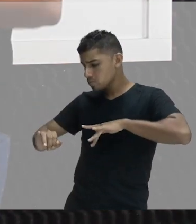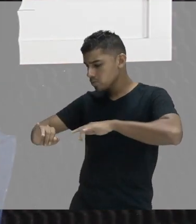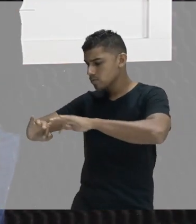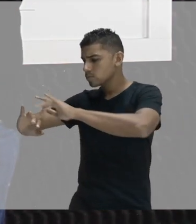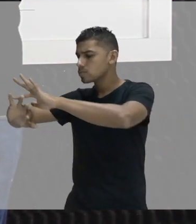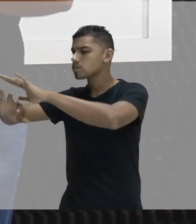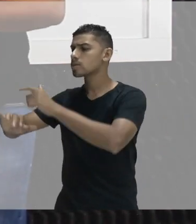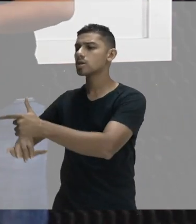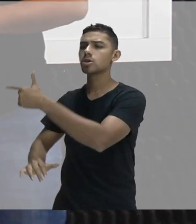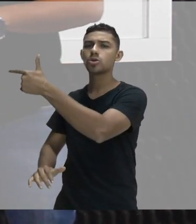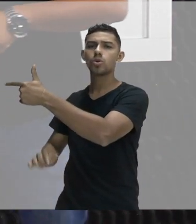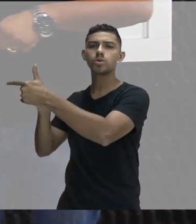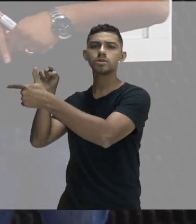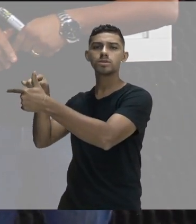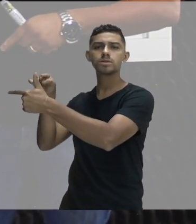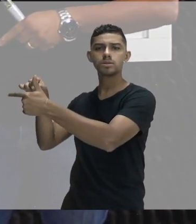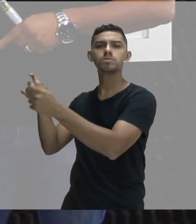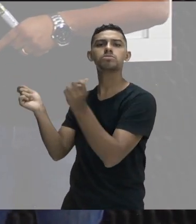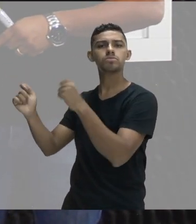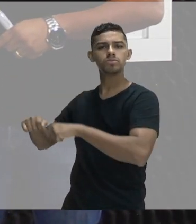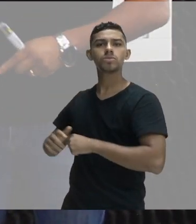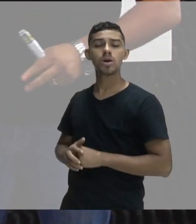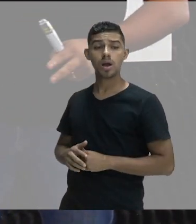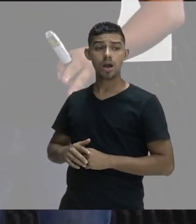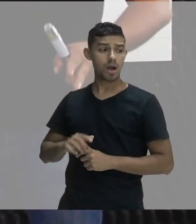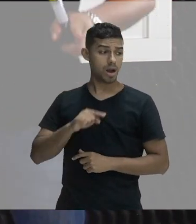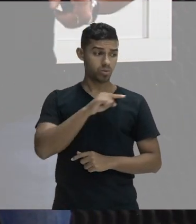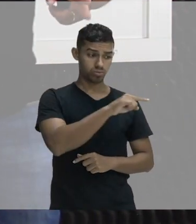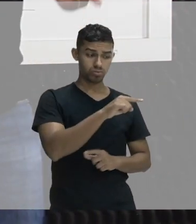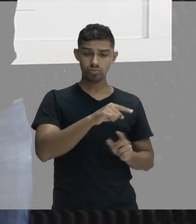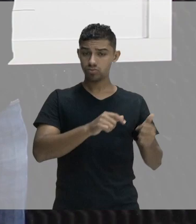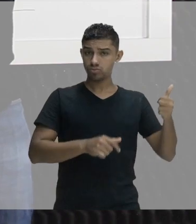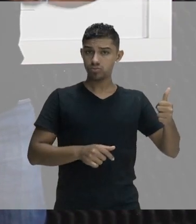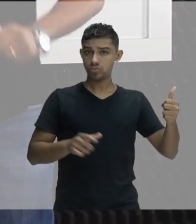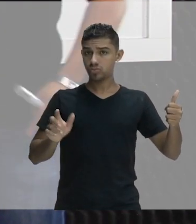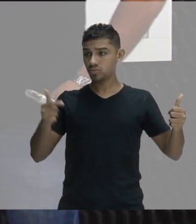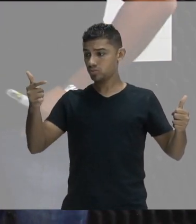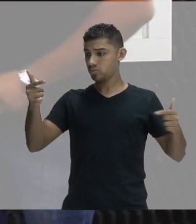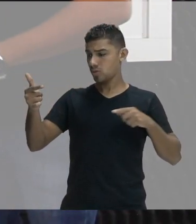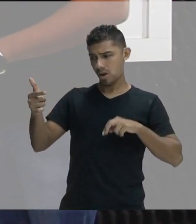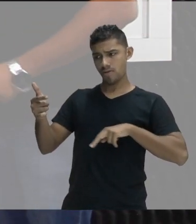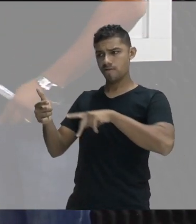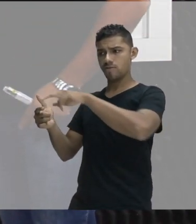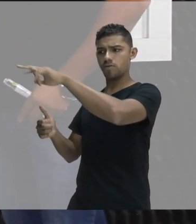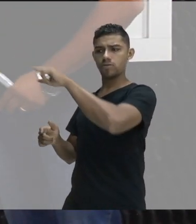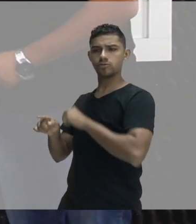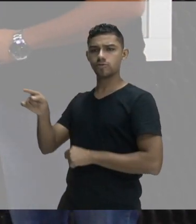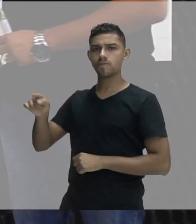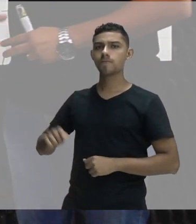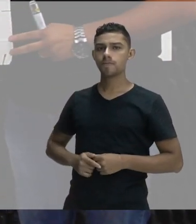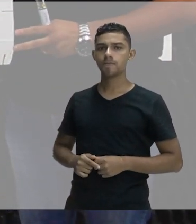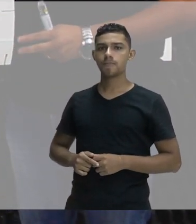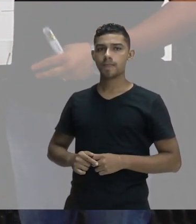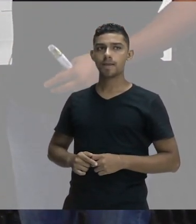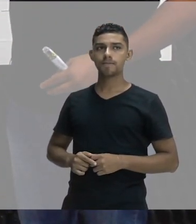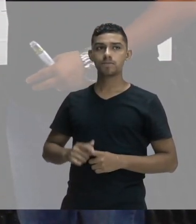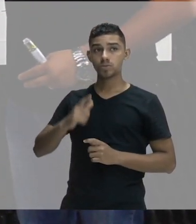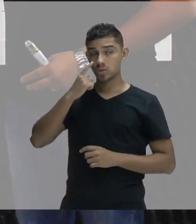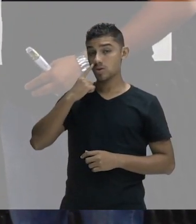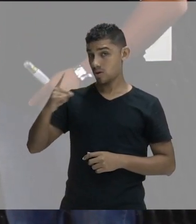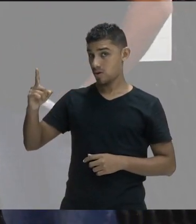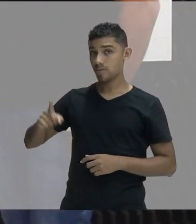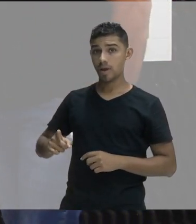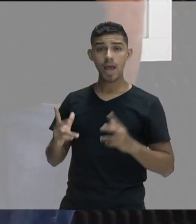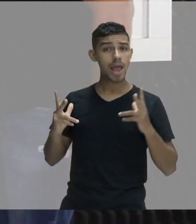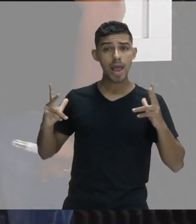pela escada 2. Um outro caminho, vai subir hoje pela escada 2. Beleza, então perceba que vai